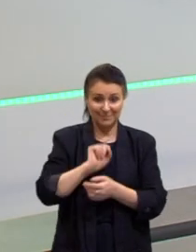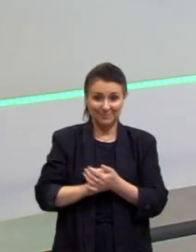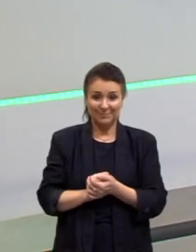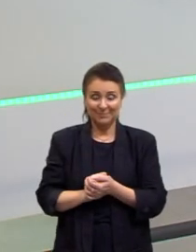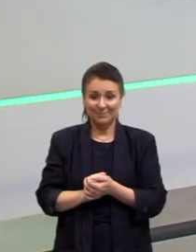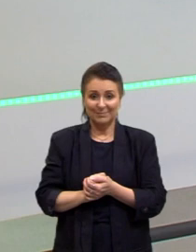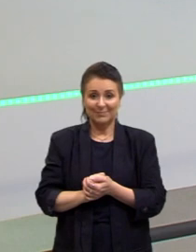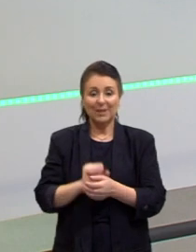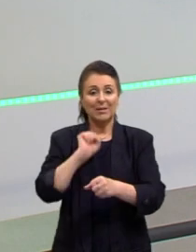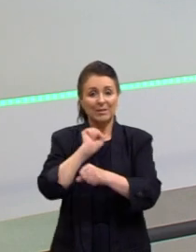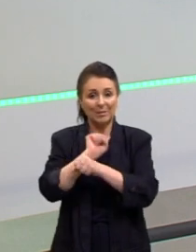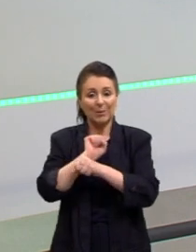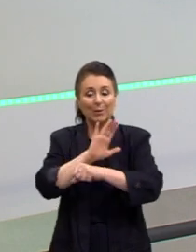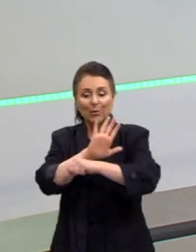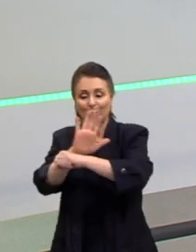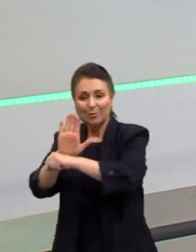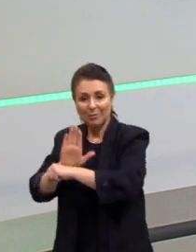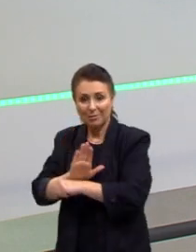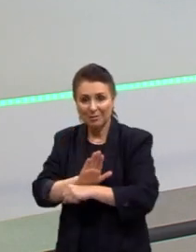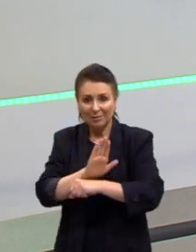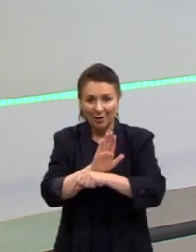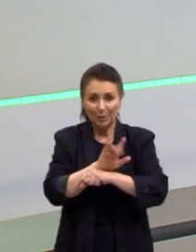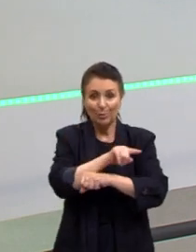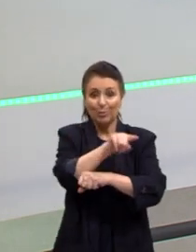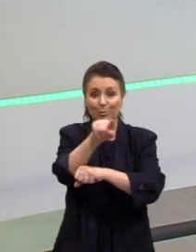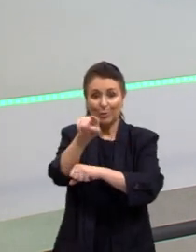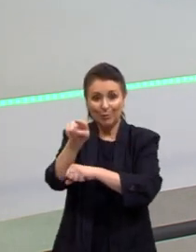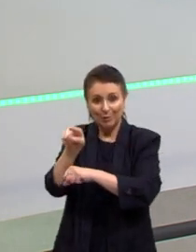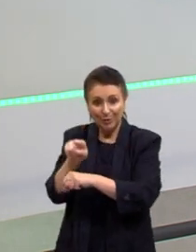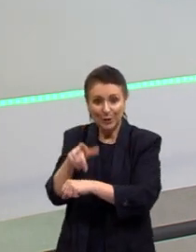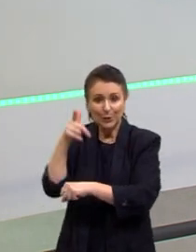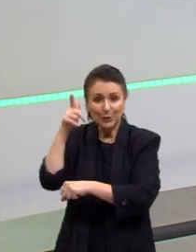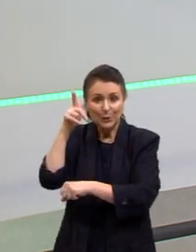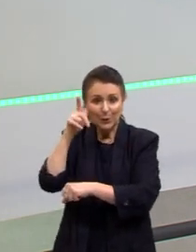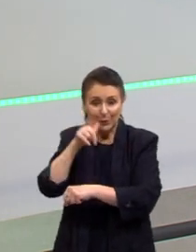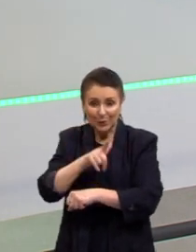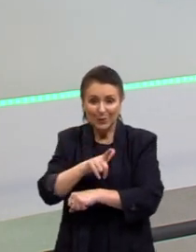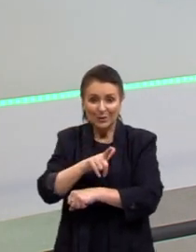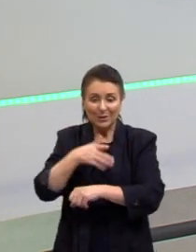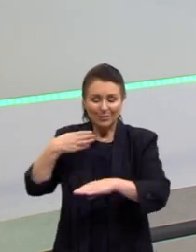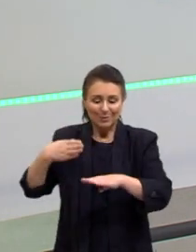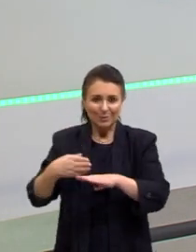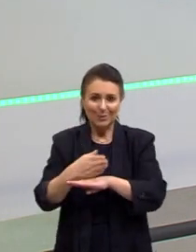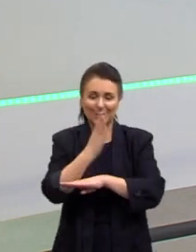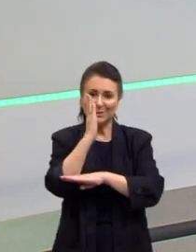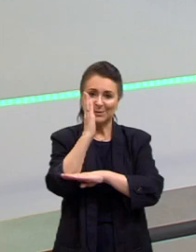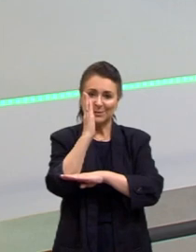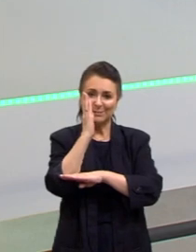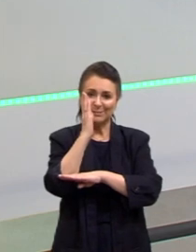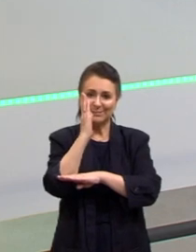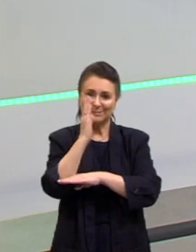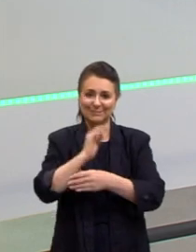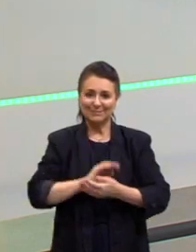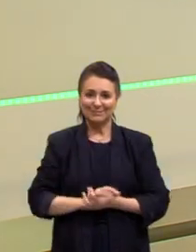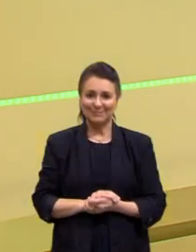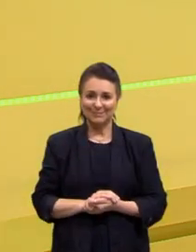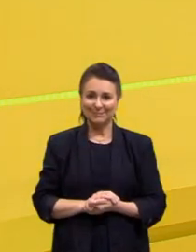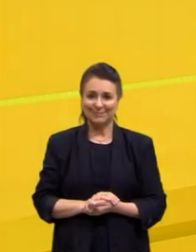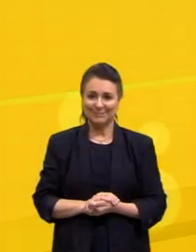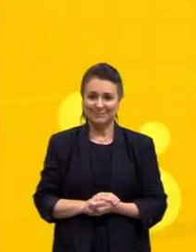espero ter contribuído para que você consiga ir a tua aprovação partiu passar